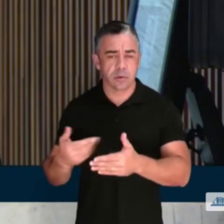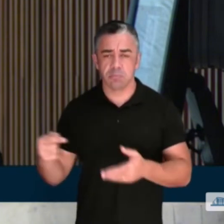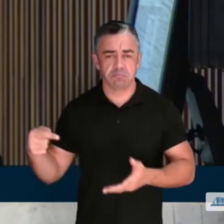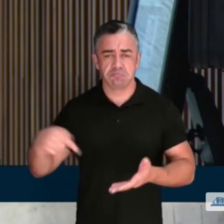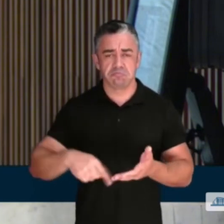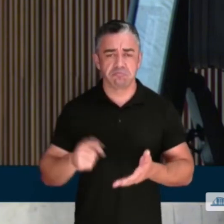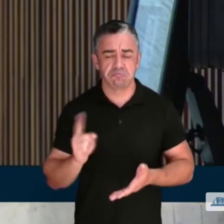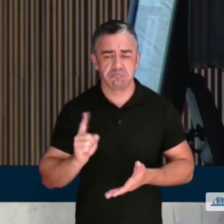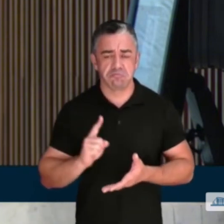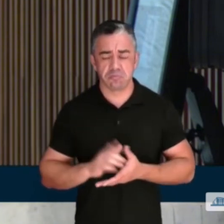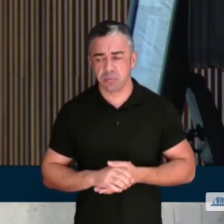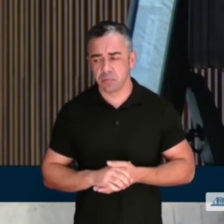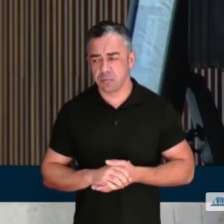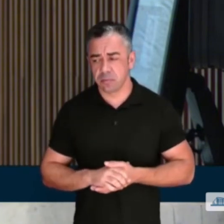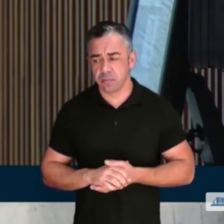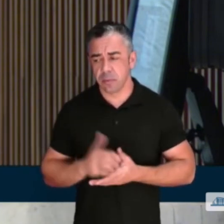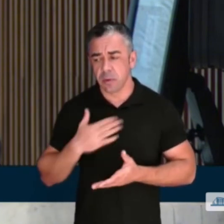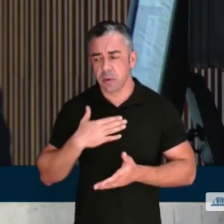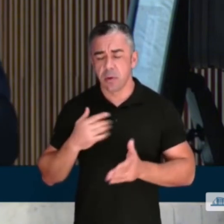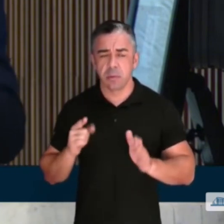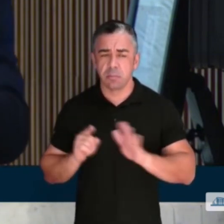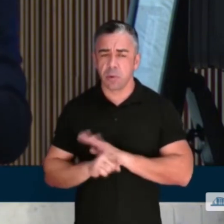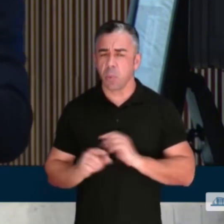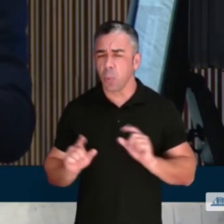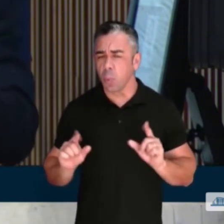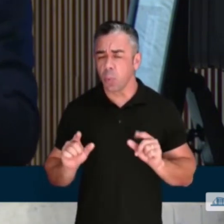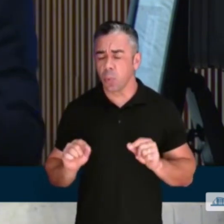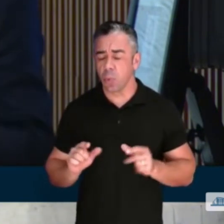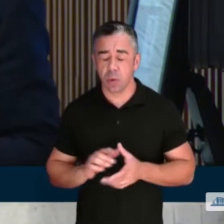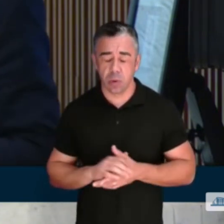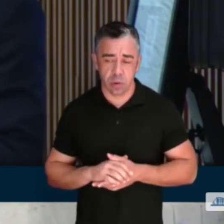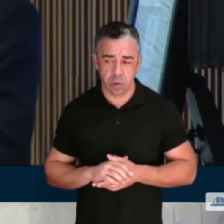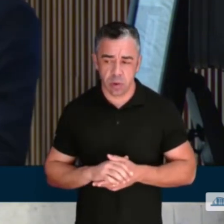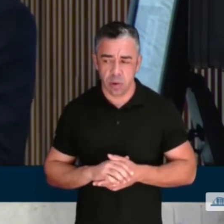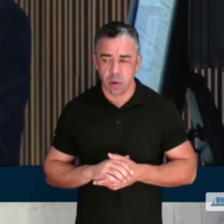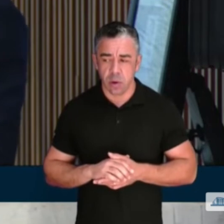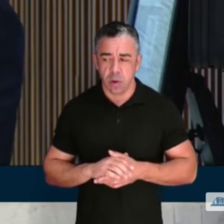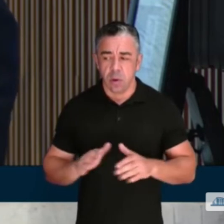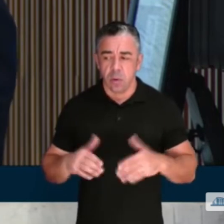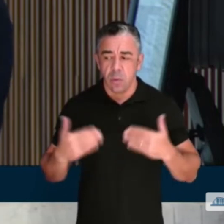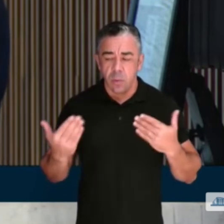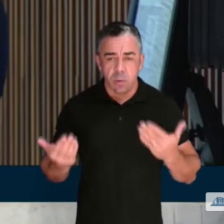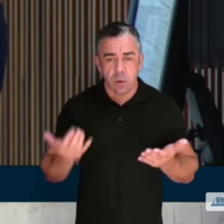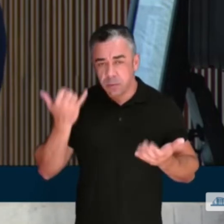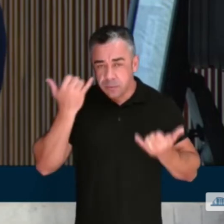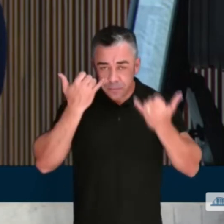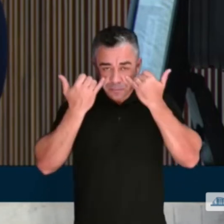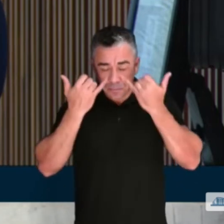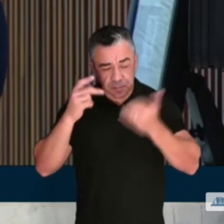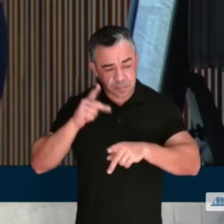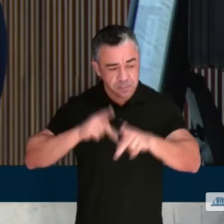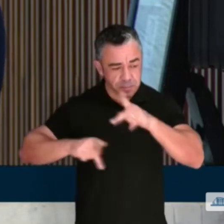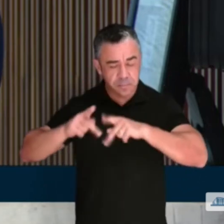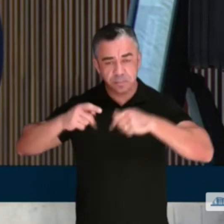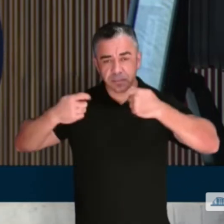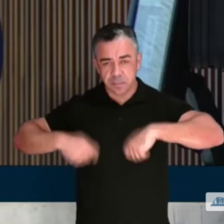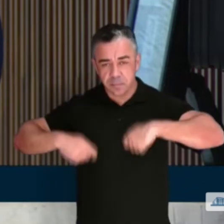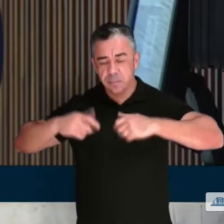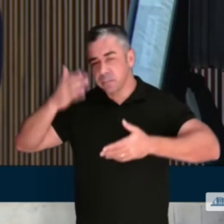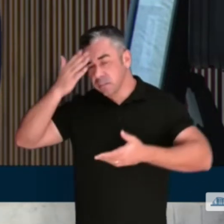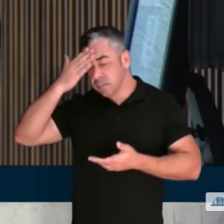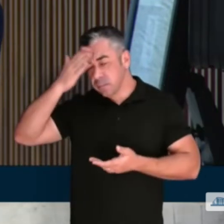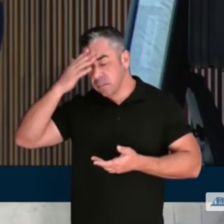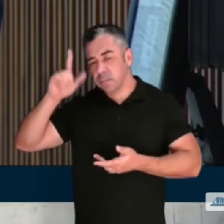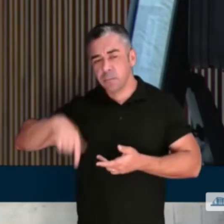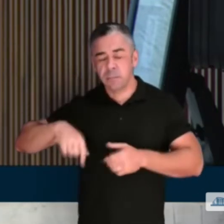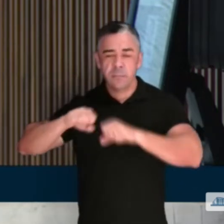aqui. Mas a pergunta que fica é quais informações o povo precisa para saber o que é o